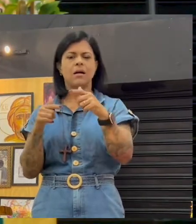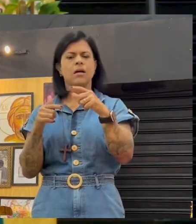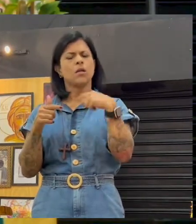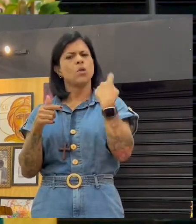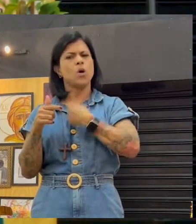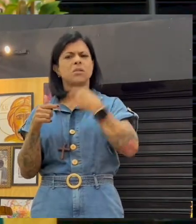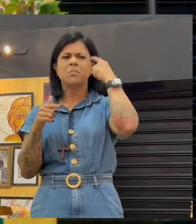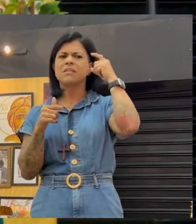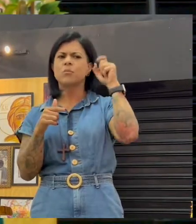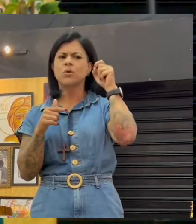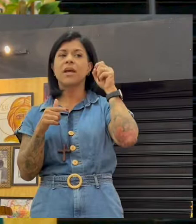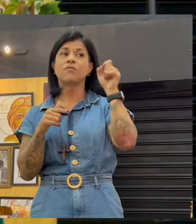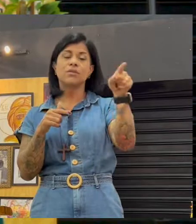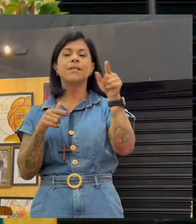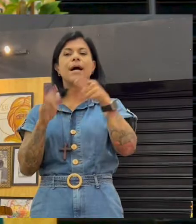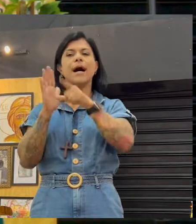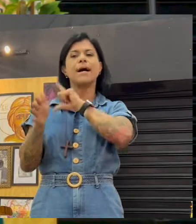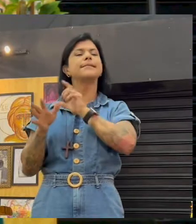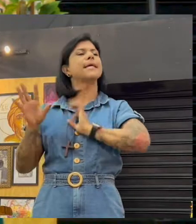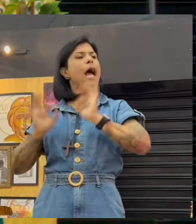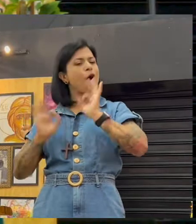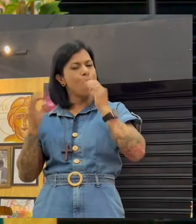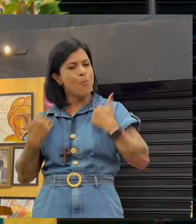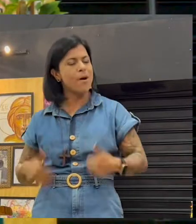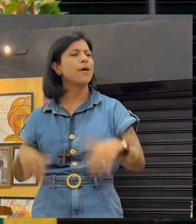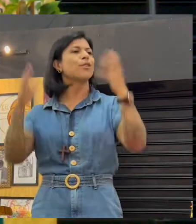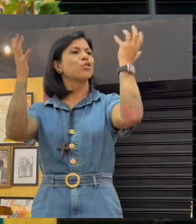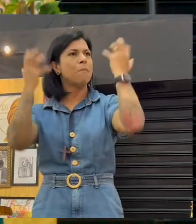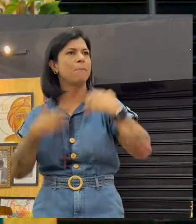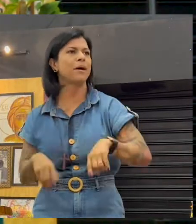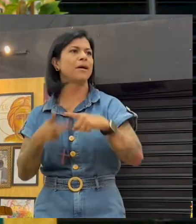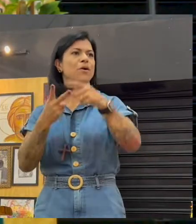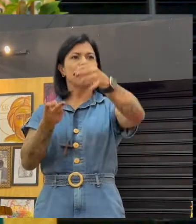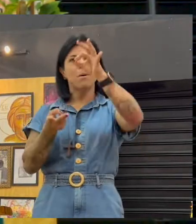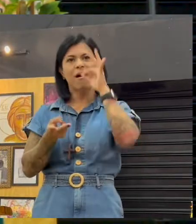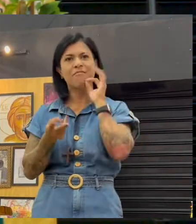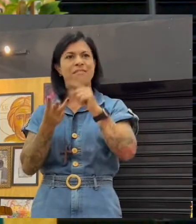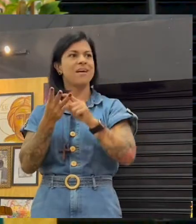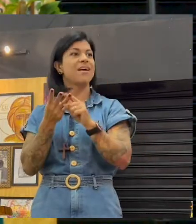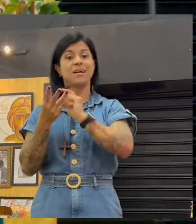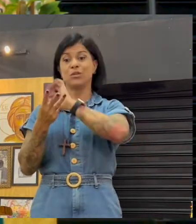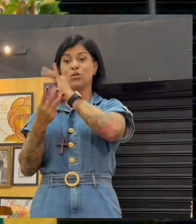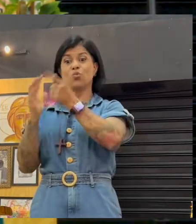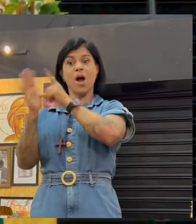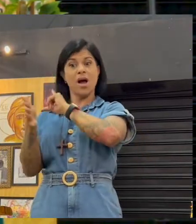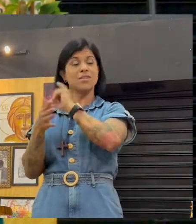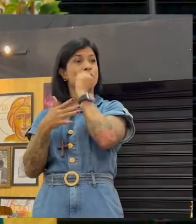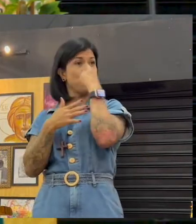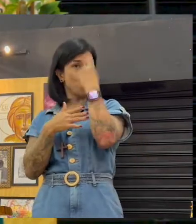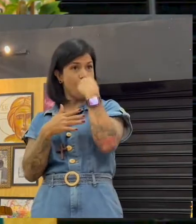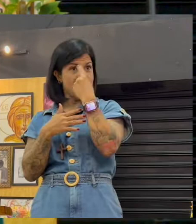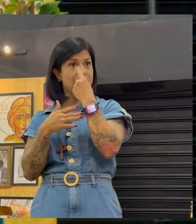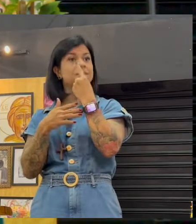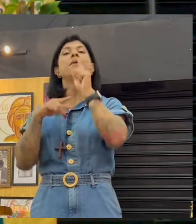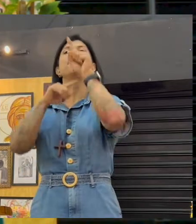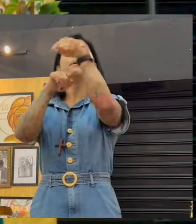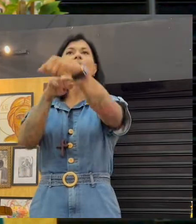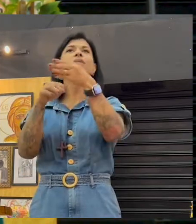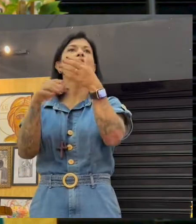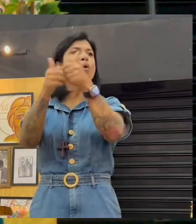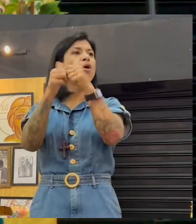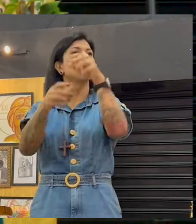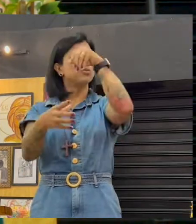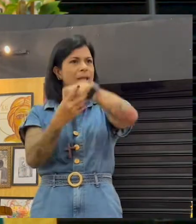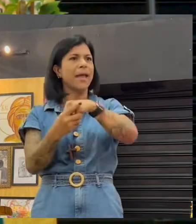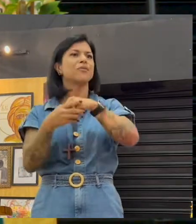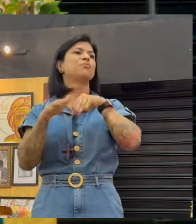trabalho, você está fazendo coisa errada. Se você está vendo o trabalho como aquele negócio, aquela carga, aquilo, e